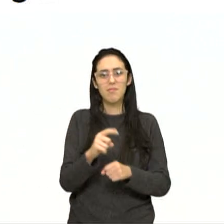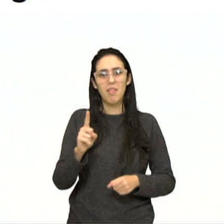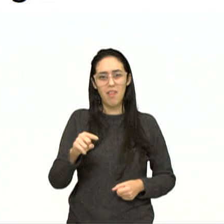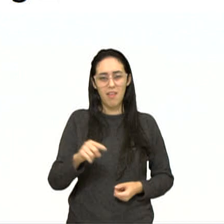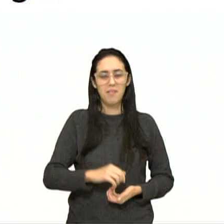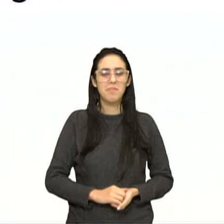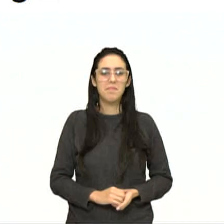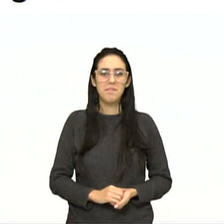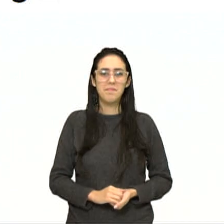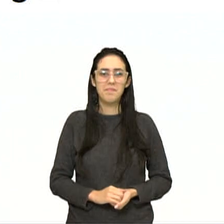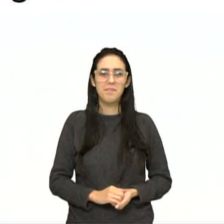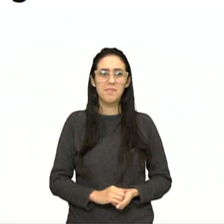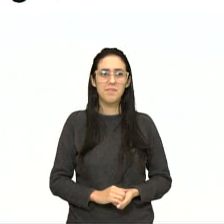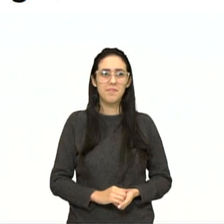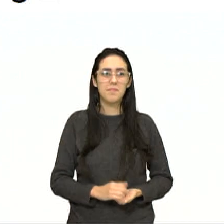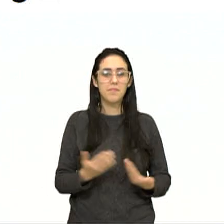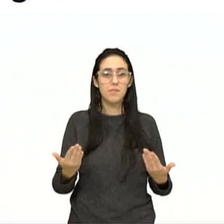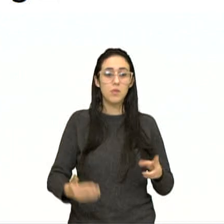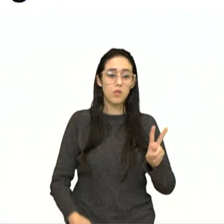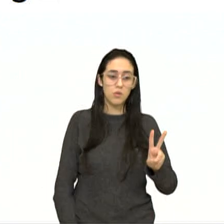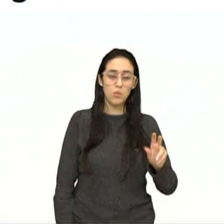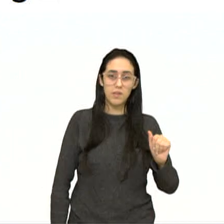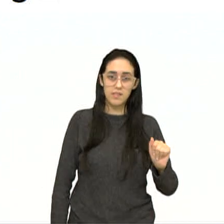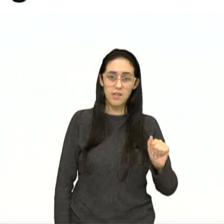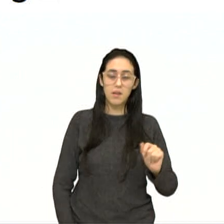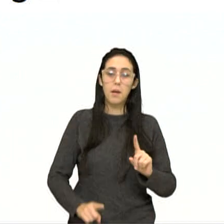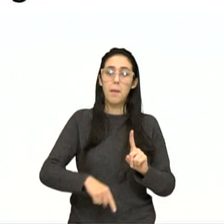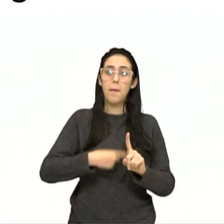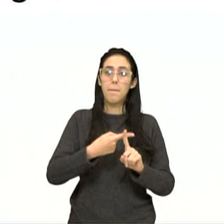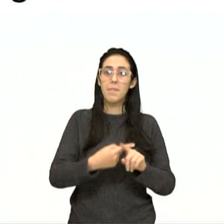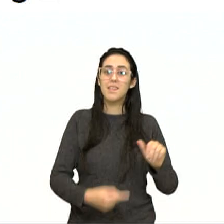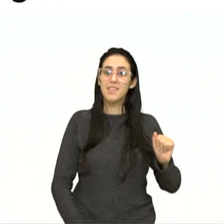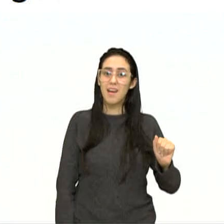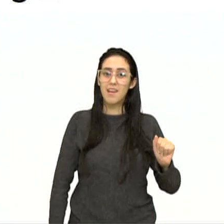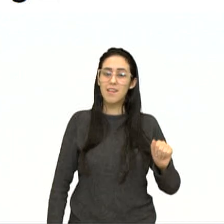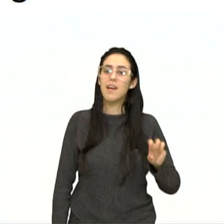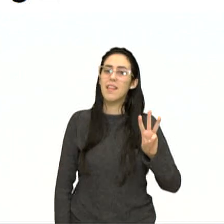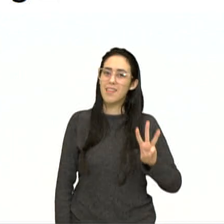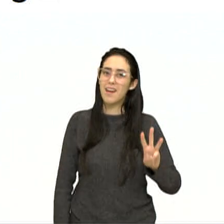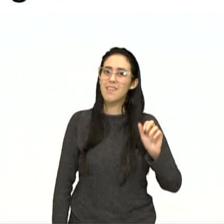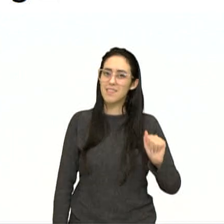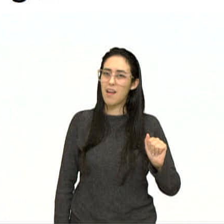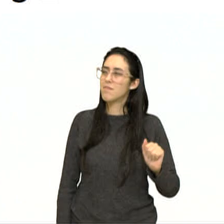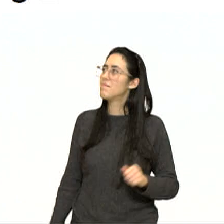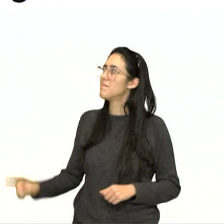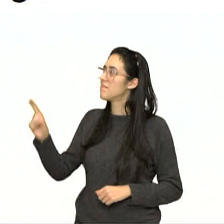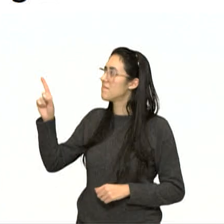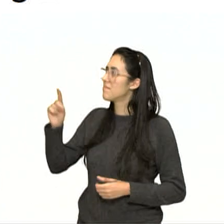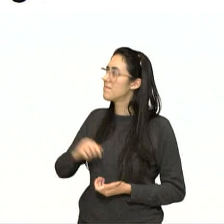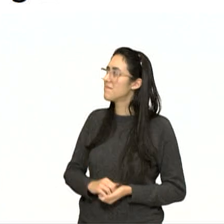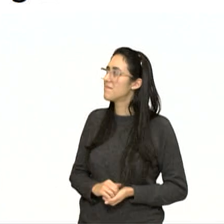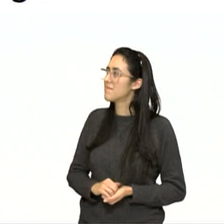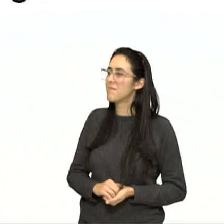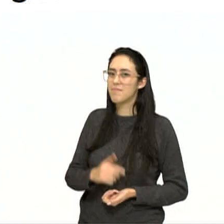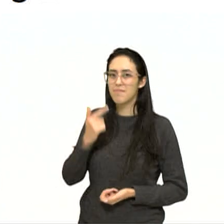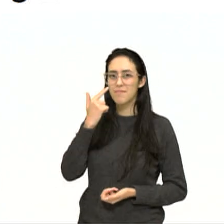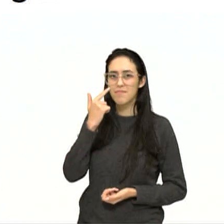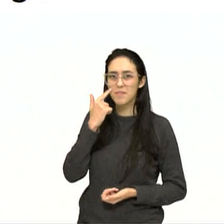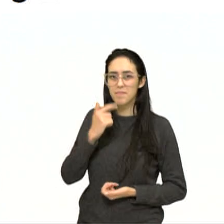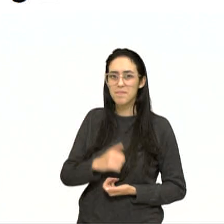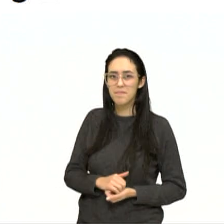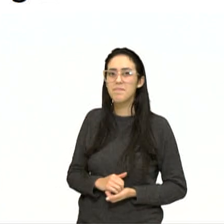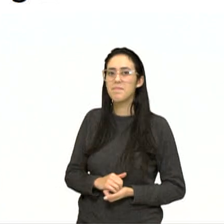resolver aqui, certo? 2A mais 1A, 3A. 3A mais 1A,